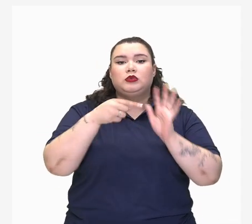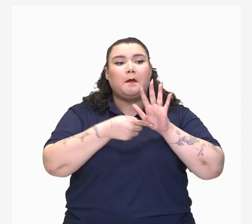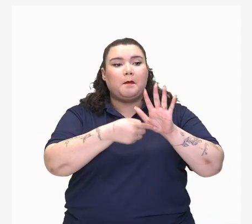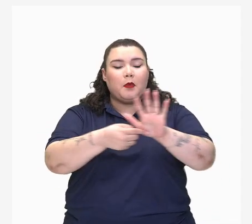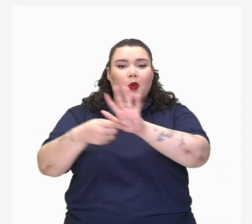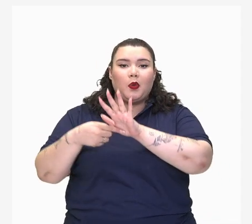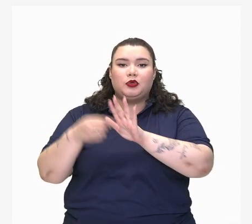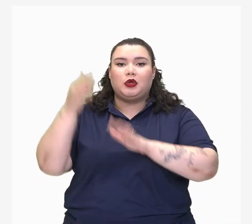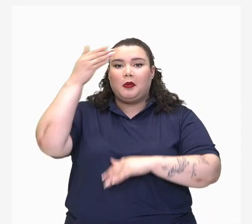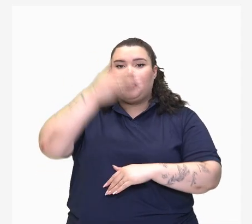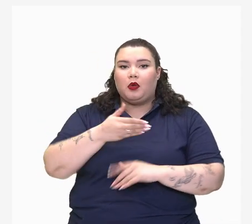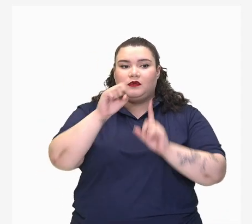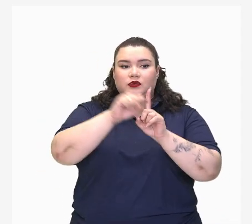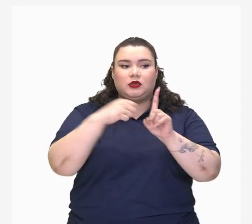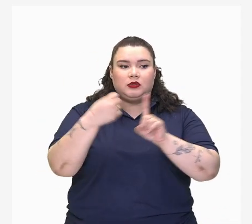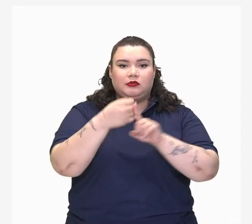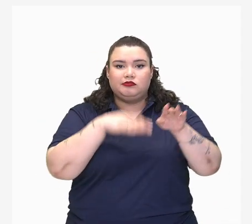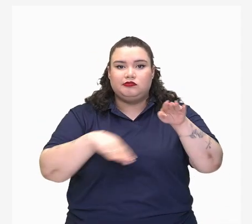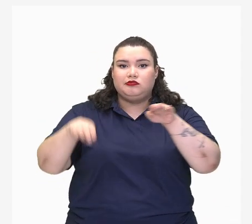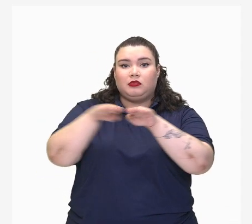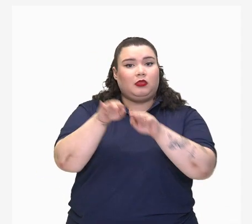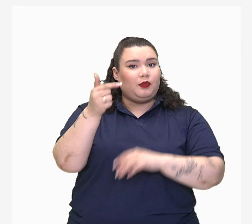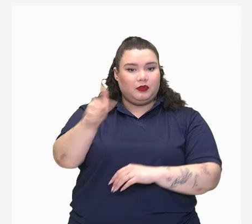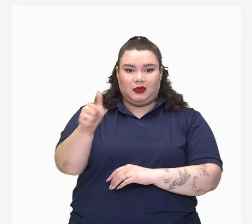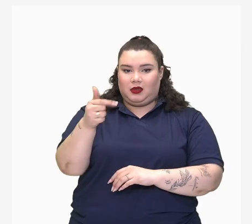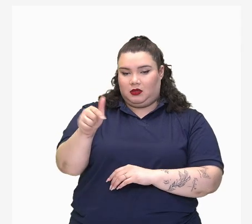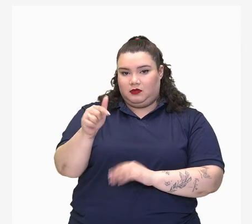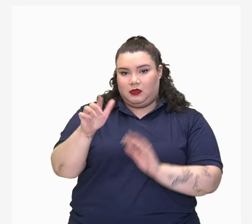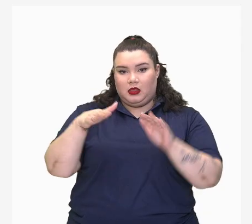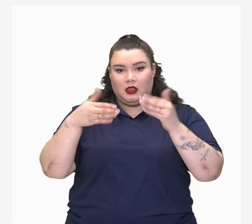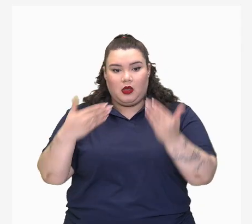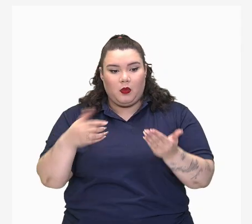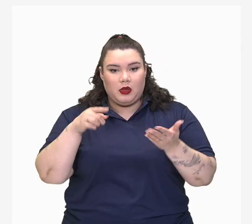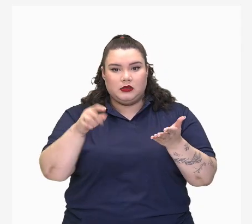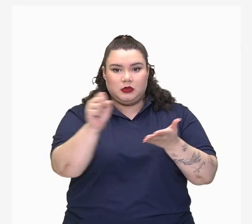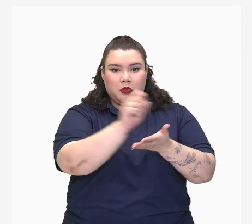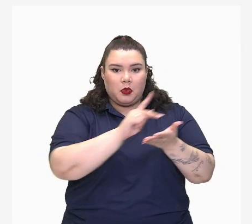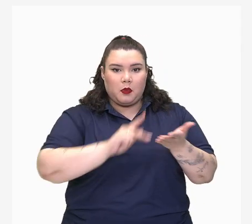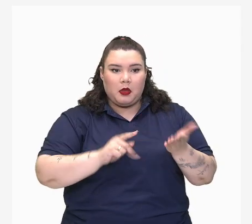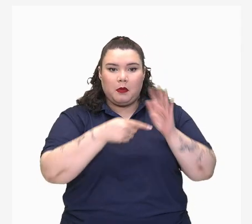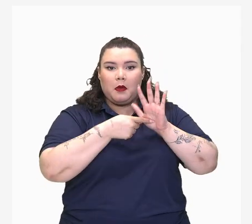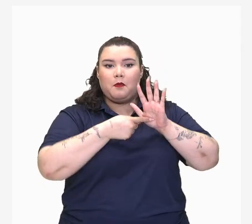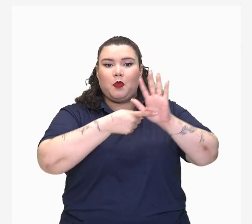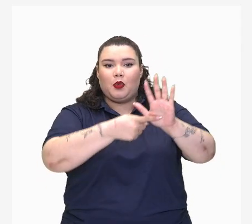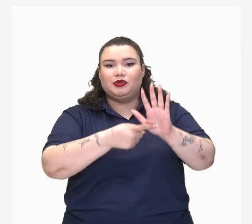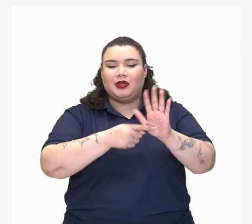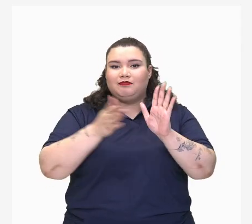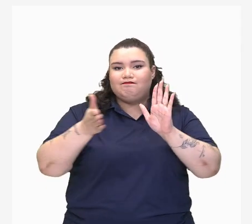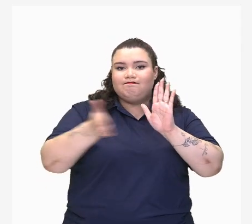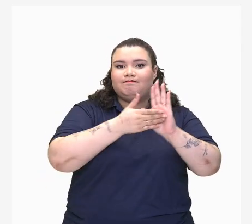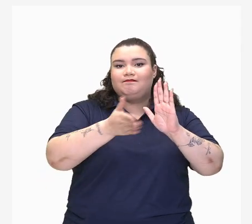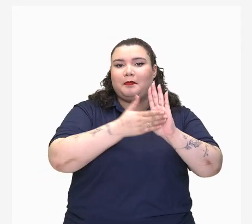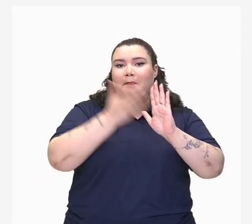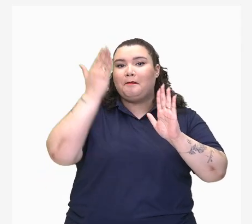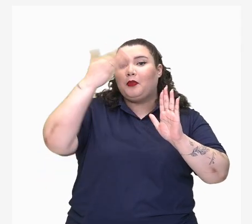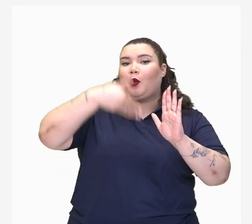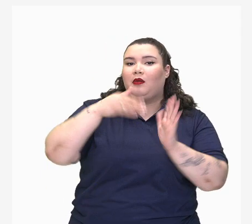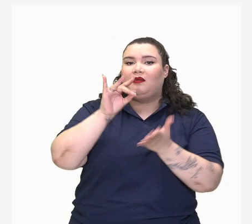sociais. Logo, o bicho é um retrato cru e direto